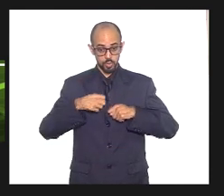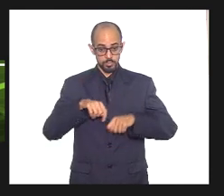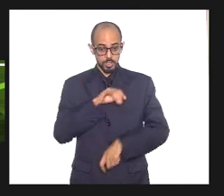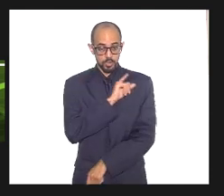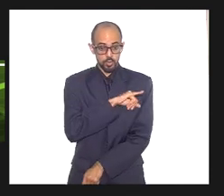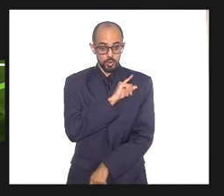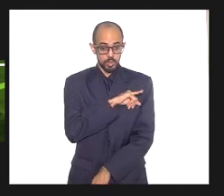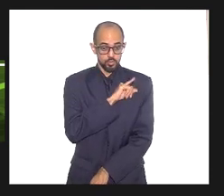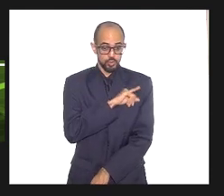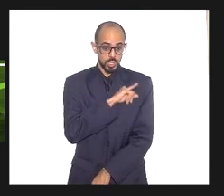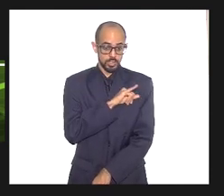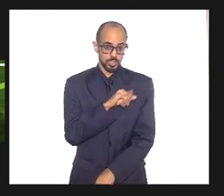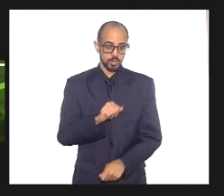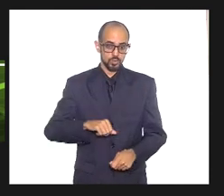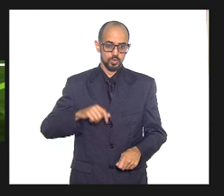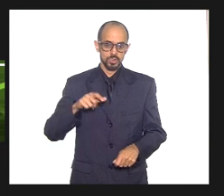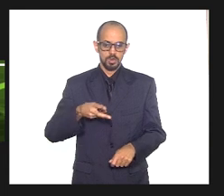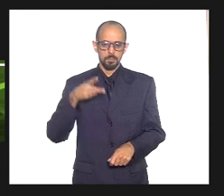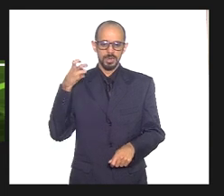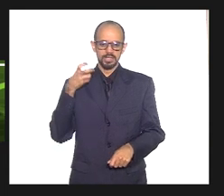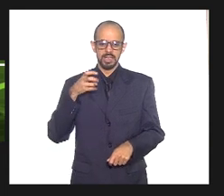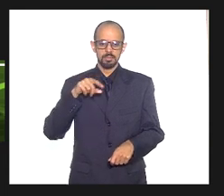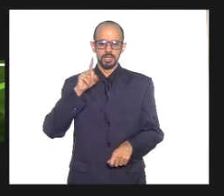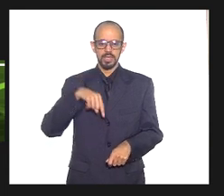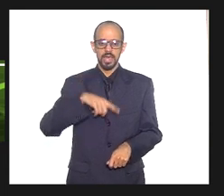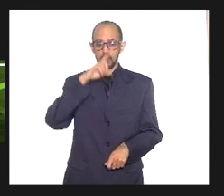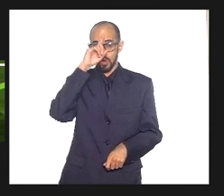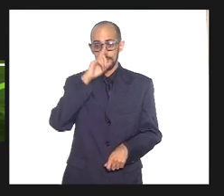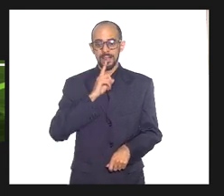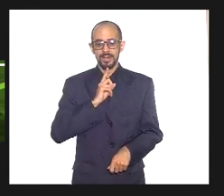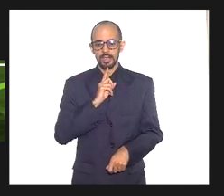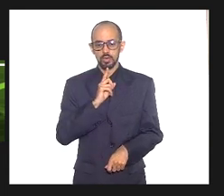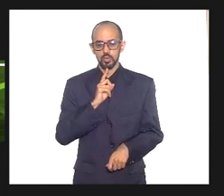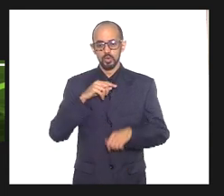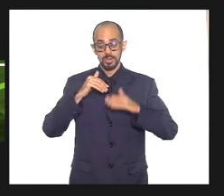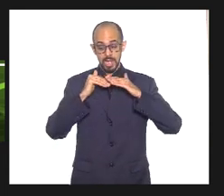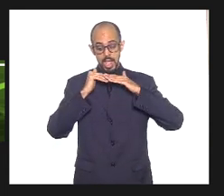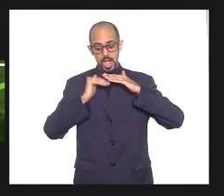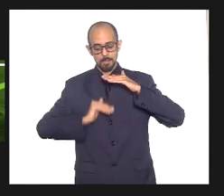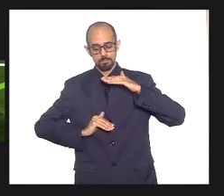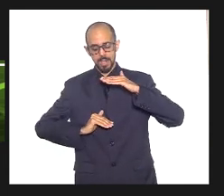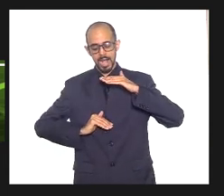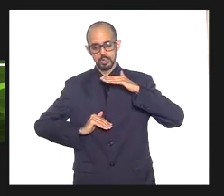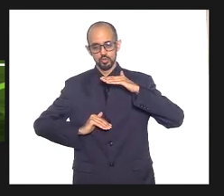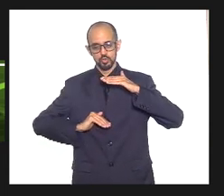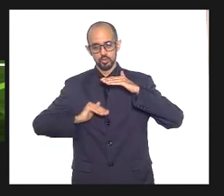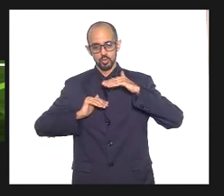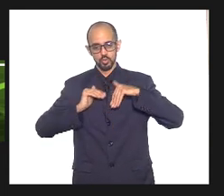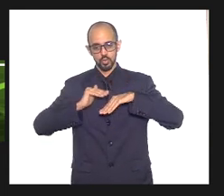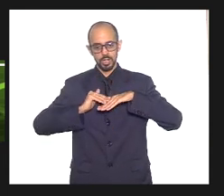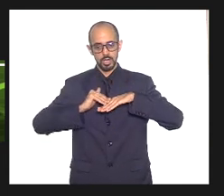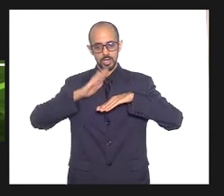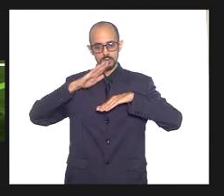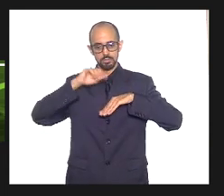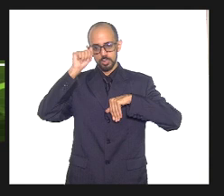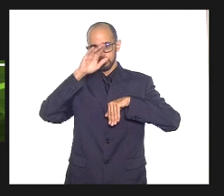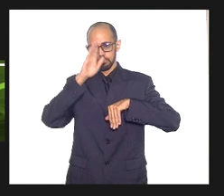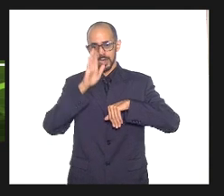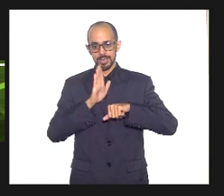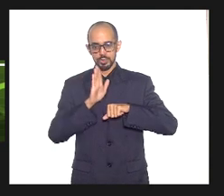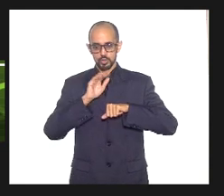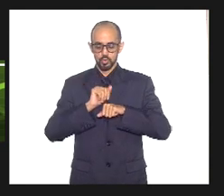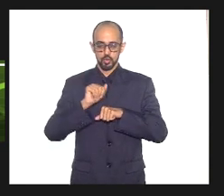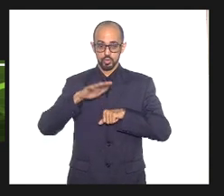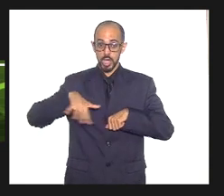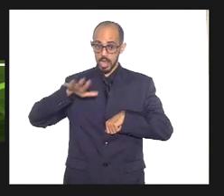Janeiro, que é essa linha em amarelo, ele ainda fica abaixo do crescimento do Brasil como